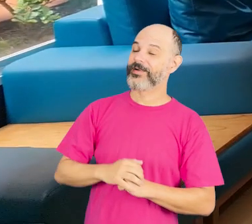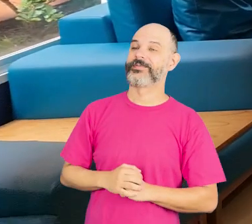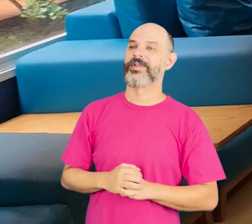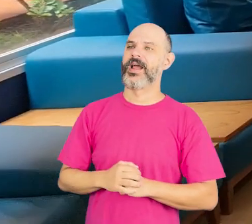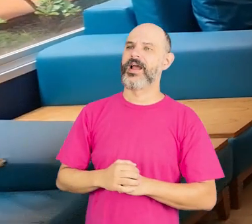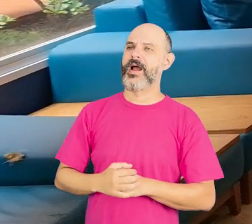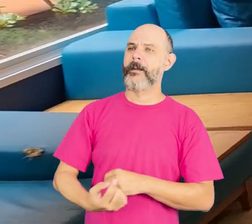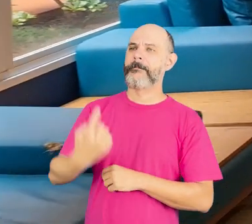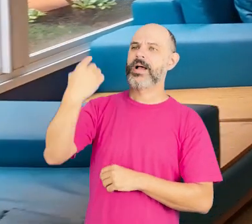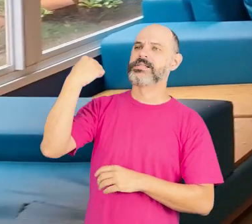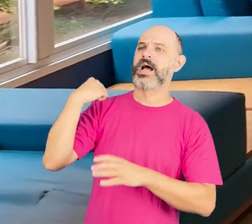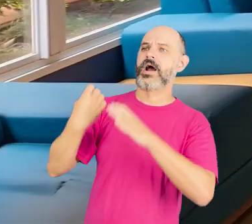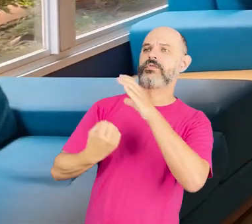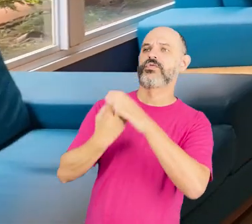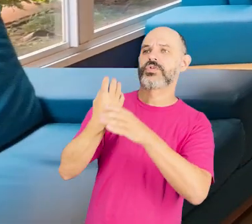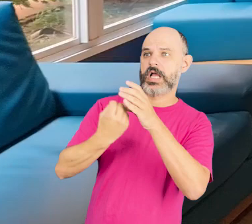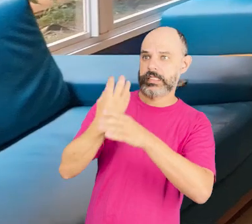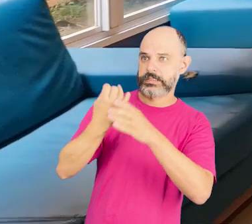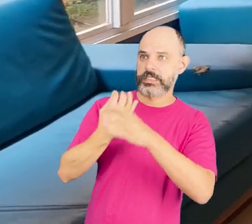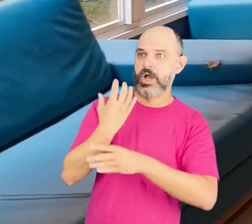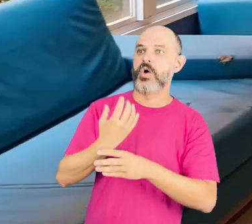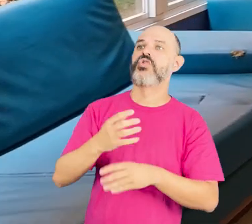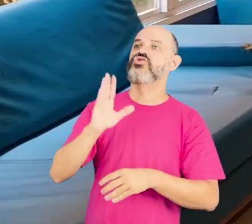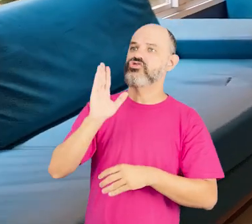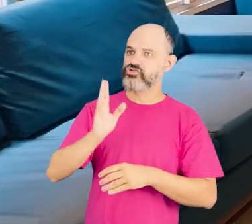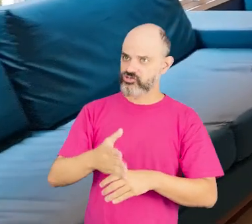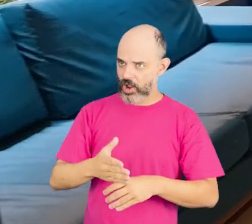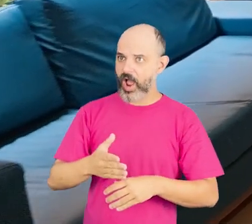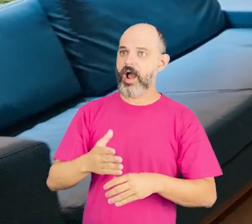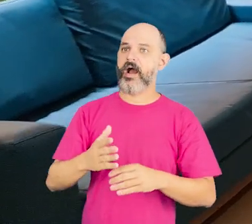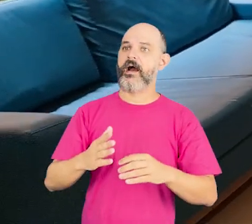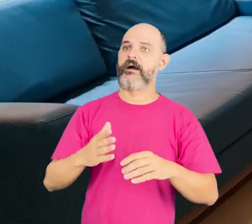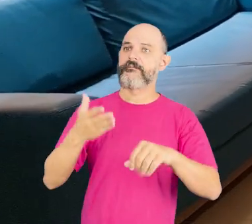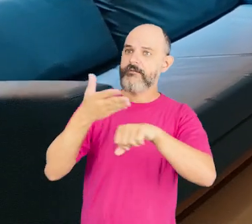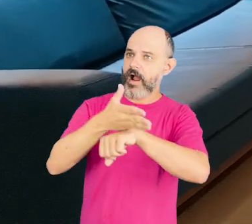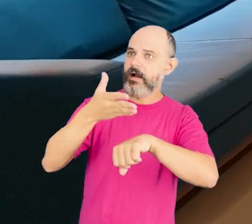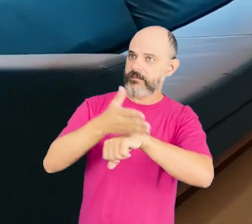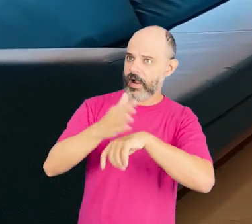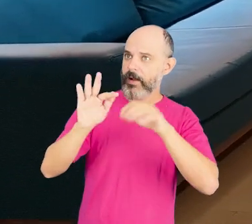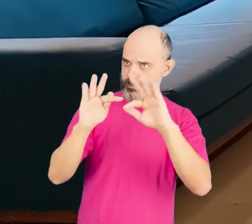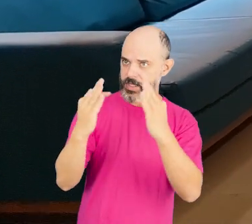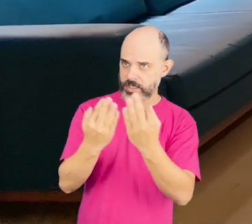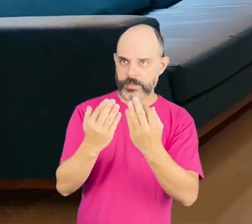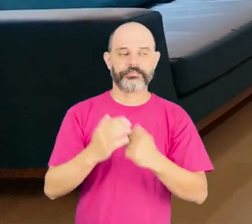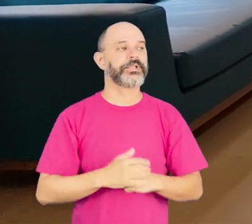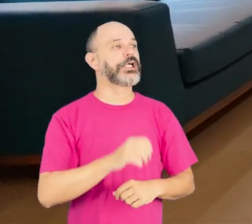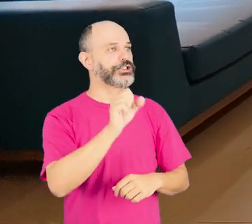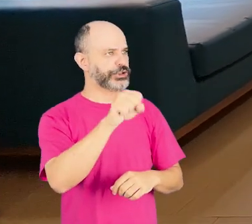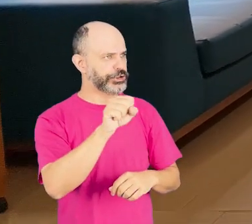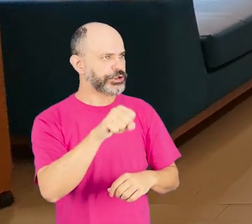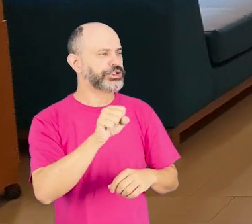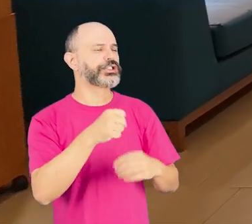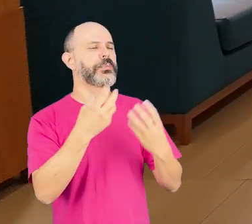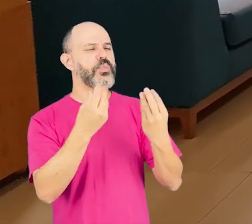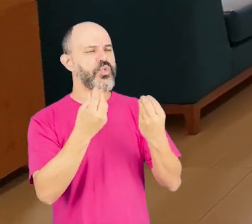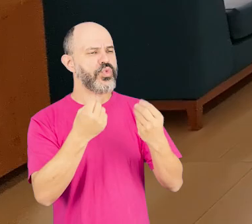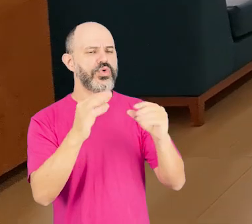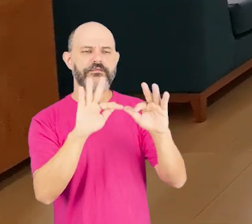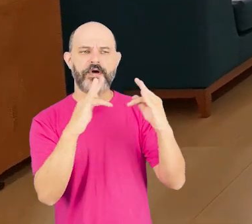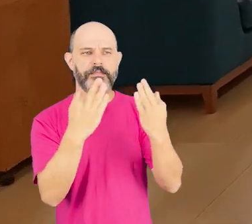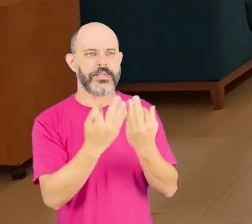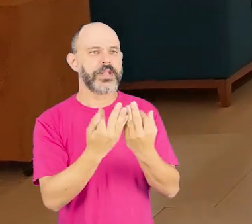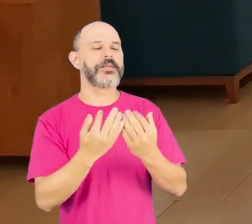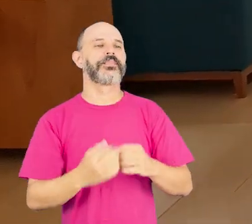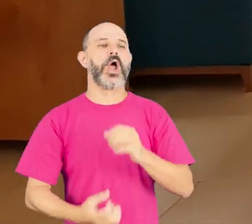Lilian, desde a fundação, a casa já recebeu muitas famílias, né? Muitas famílias já passaram por aqui. A casa